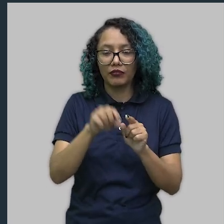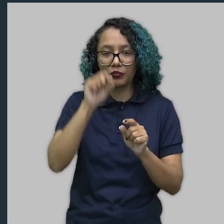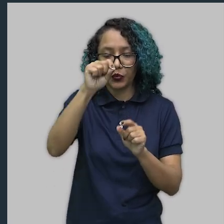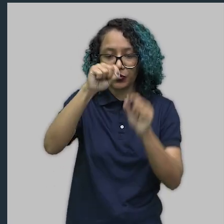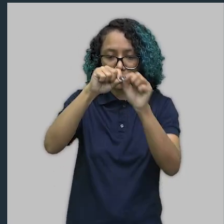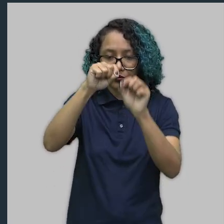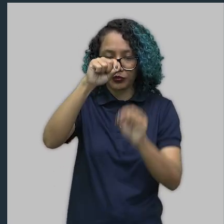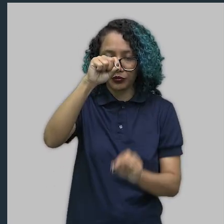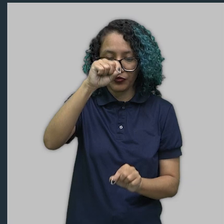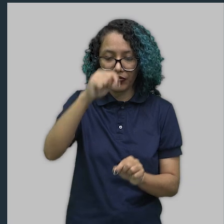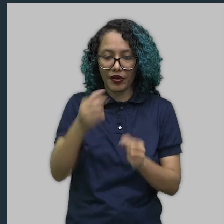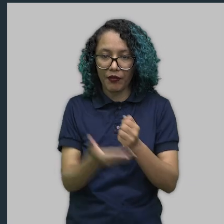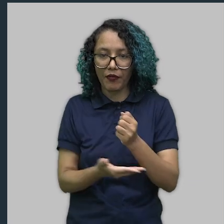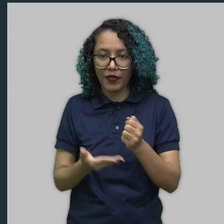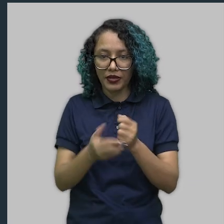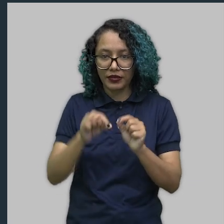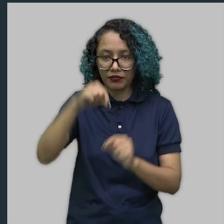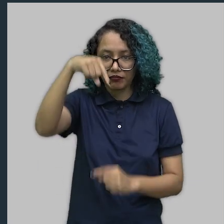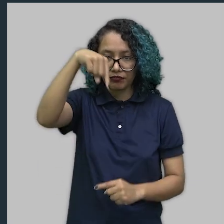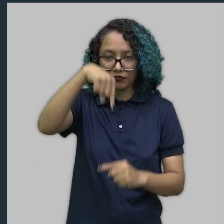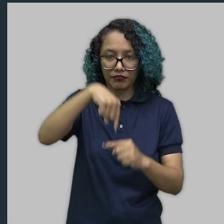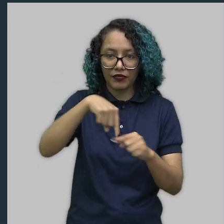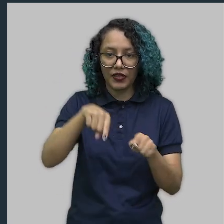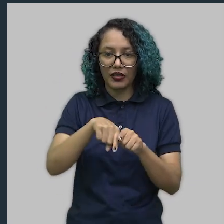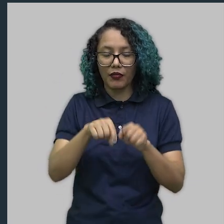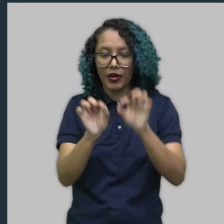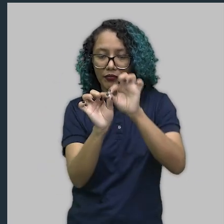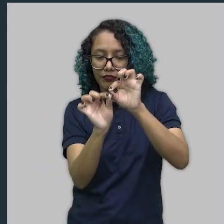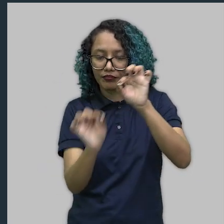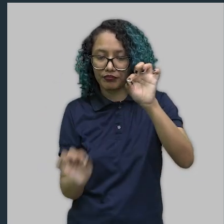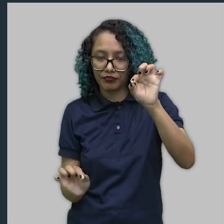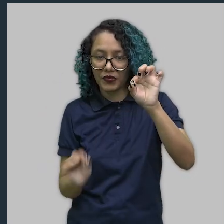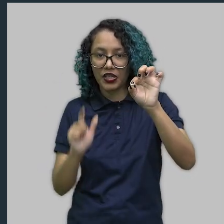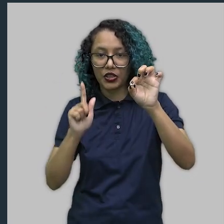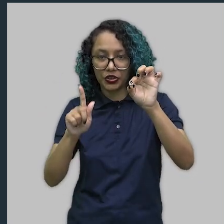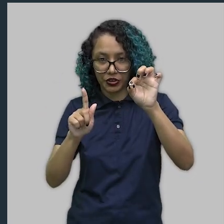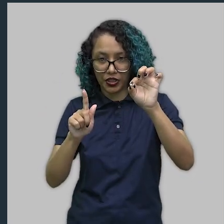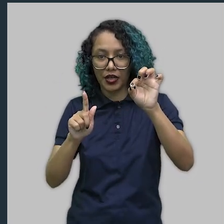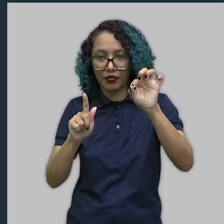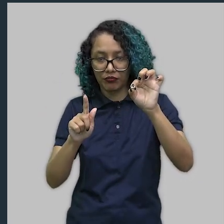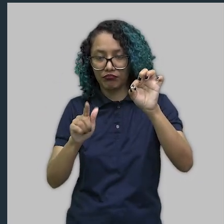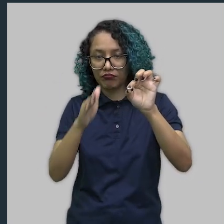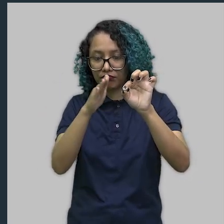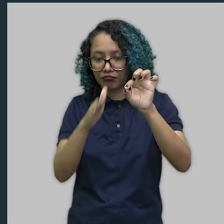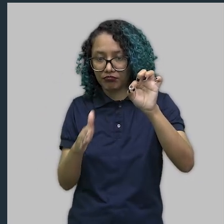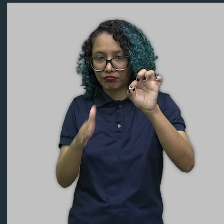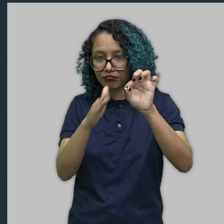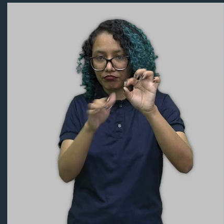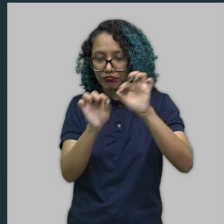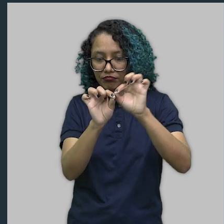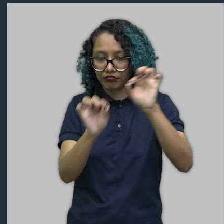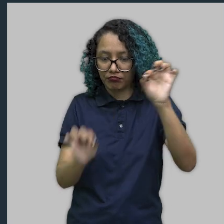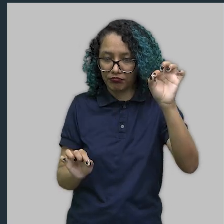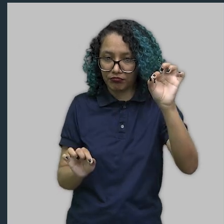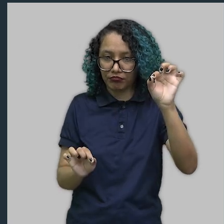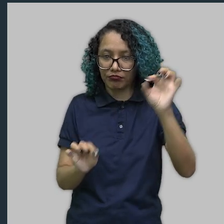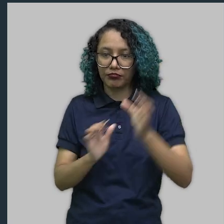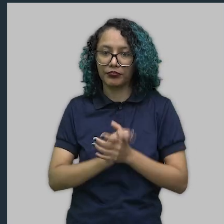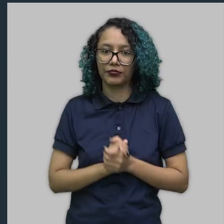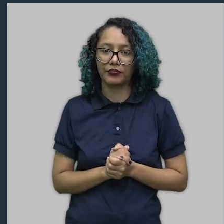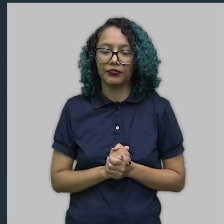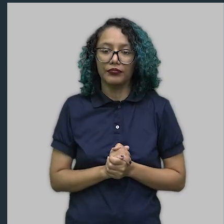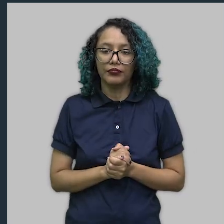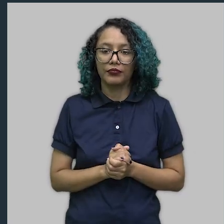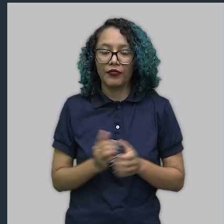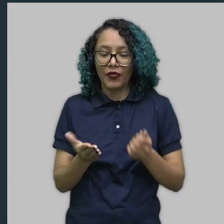centro da base, a geratriz, G, medida da lateral inclinada do cone. A base do